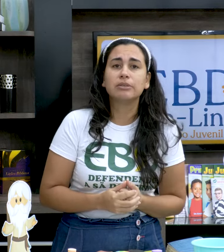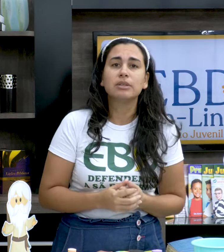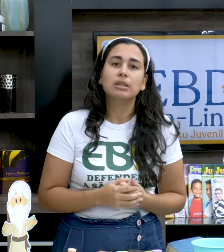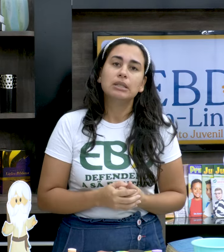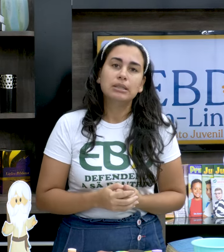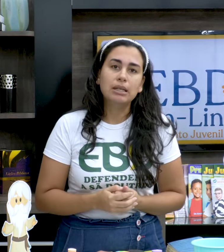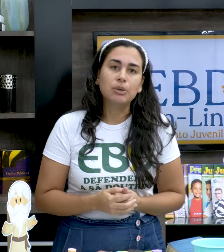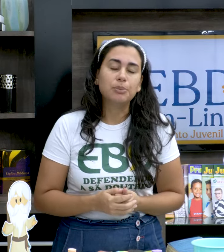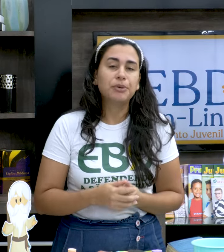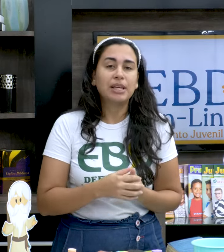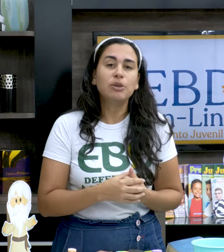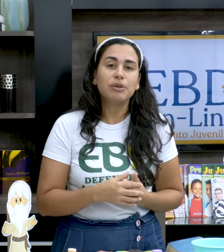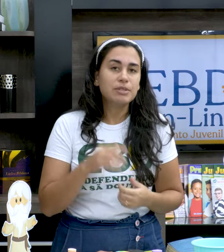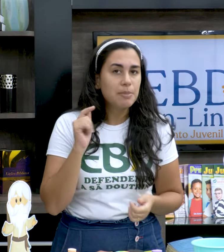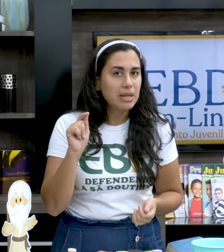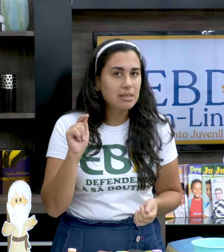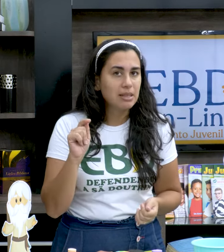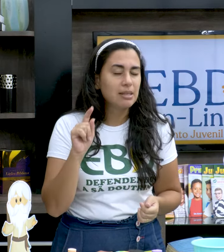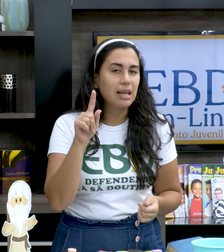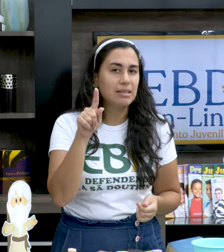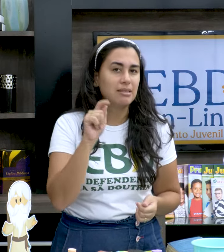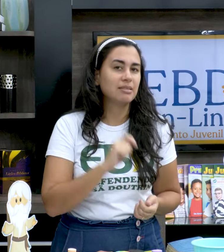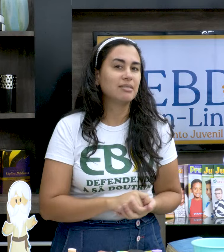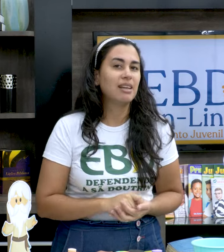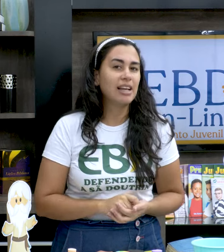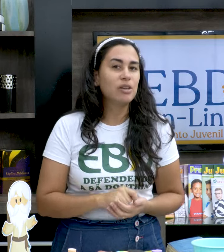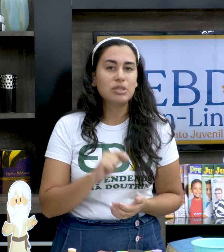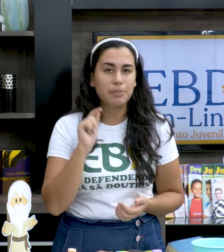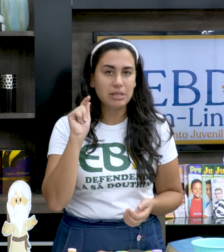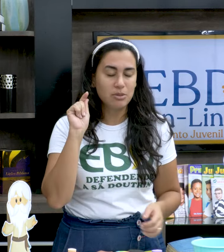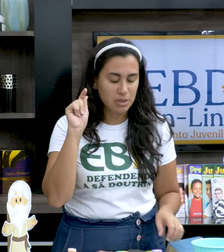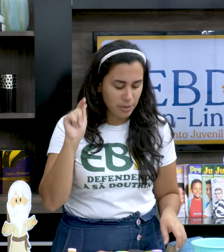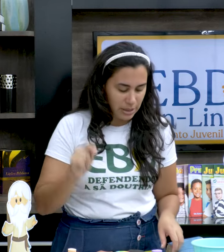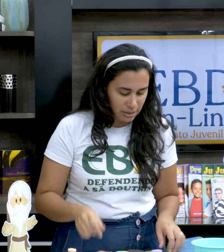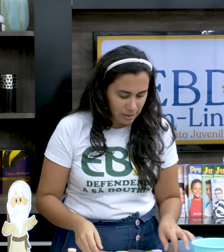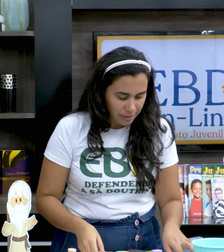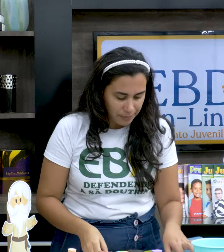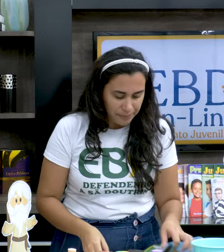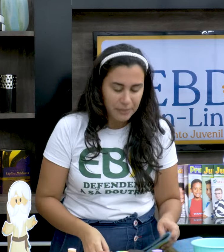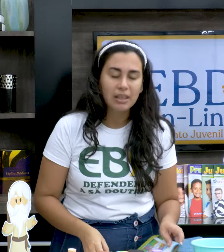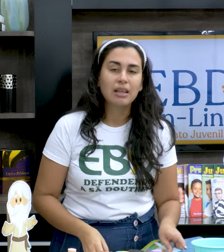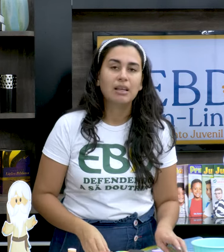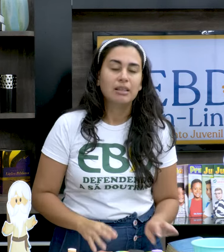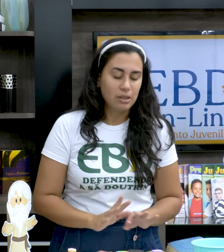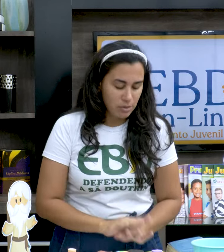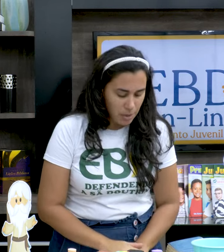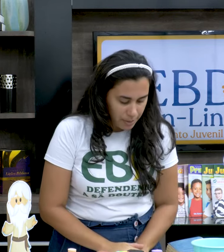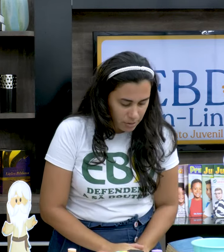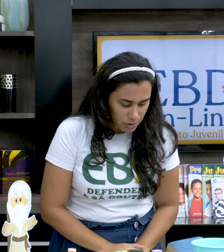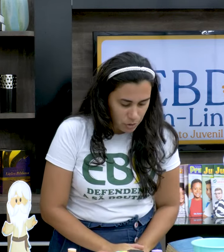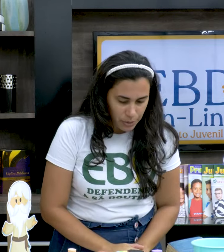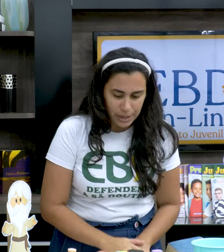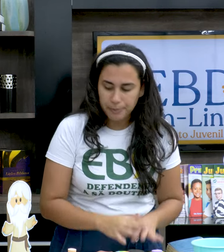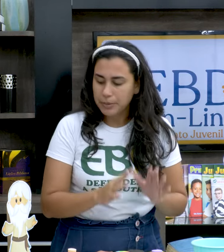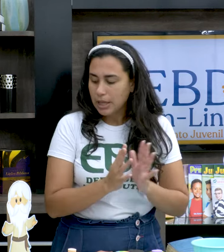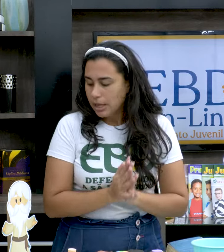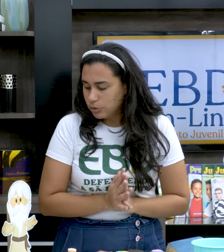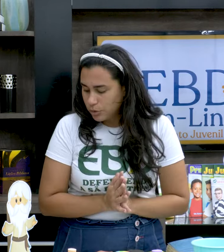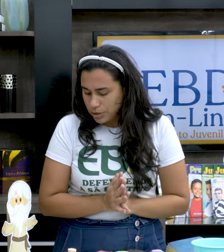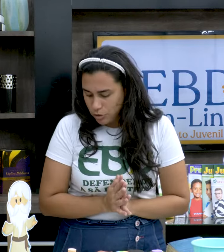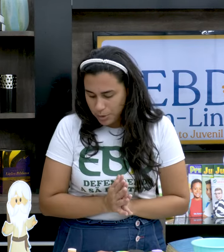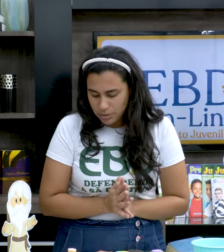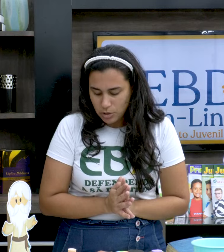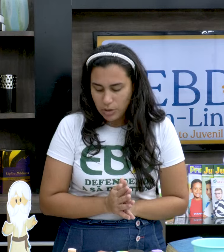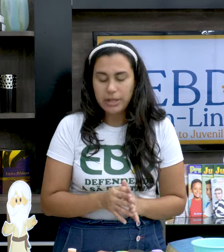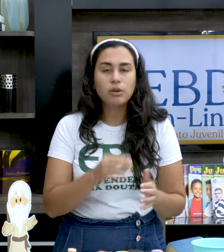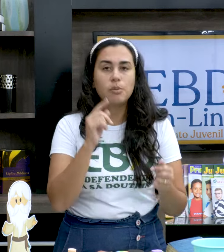não tenho. Não, porque aquilo que você precisa, analise. Aquilo que você precisa, o Senhor, ele te dá. Então, vamos lá para nossa história. Eu